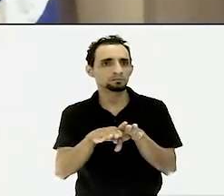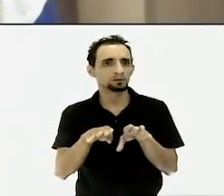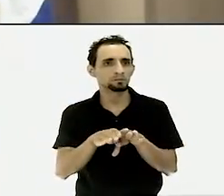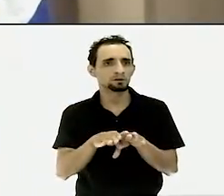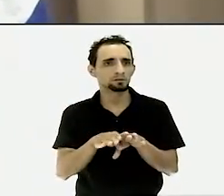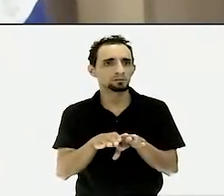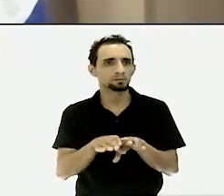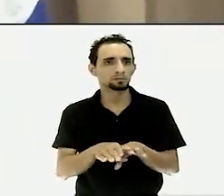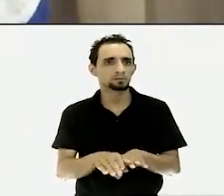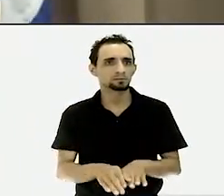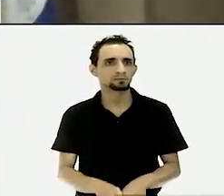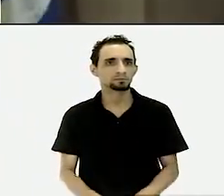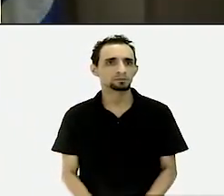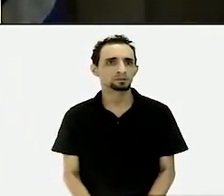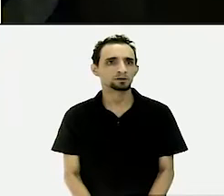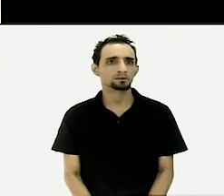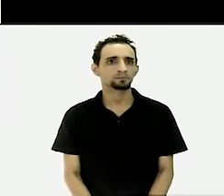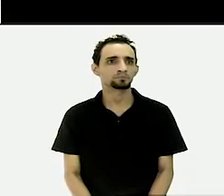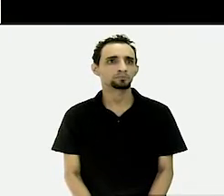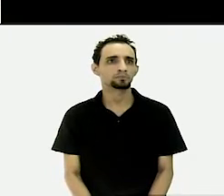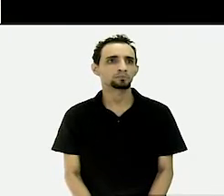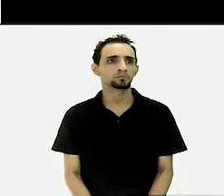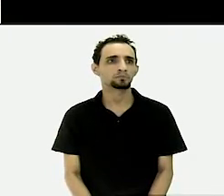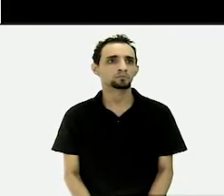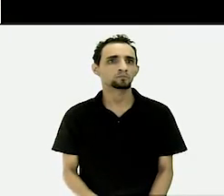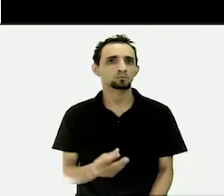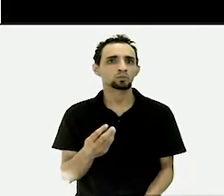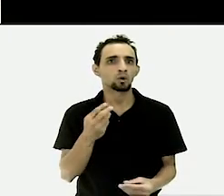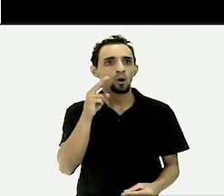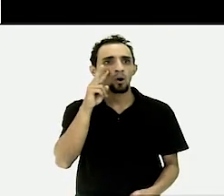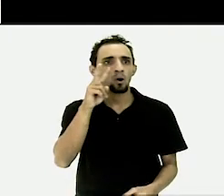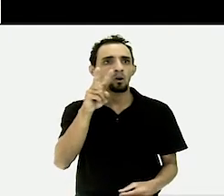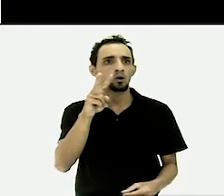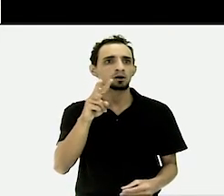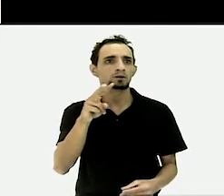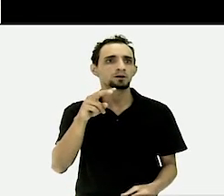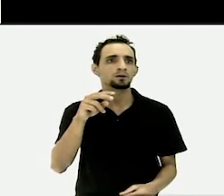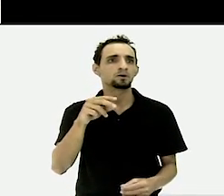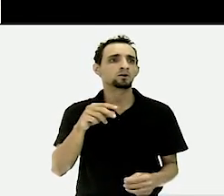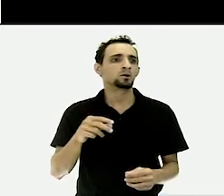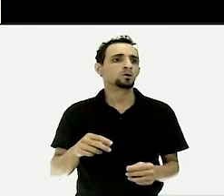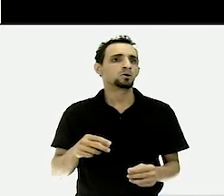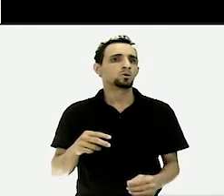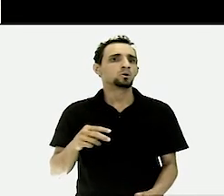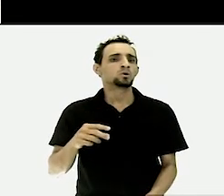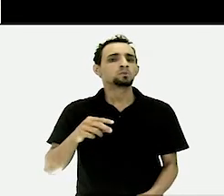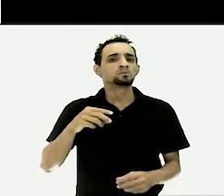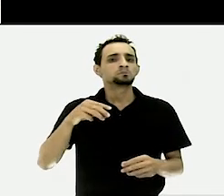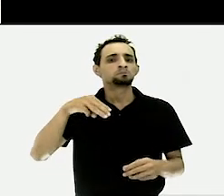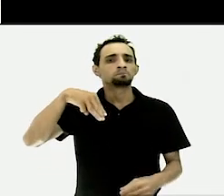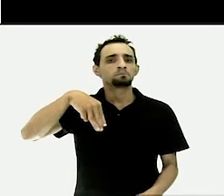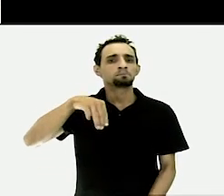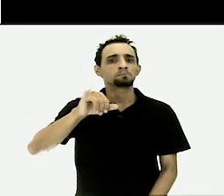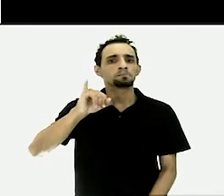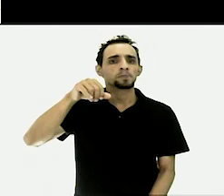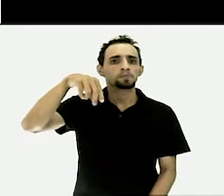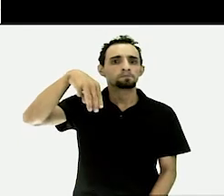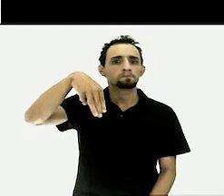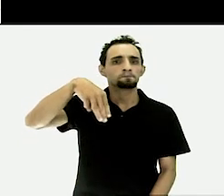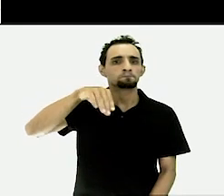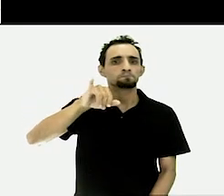Eu mandei uma foto para o Wanderson, né, Wanderson? Coloca, por favor, Wanderson. Enquanto eu estou falando, isso aí é ontem a nossa recepção,